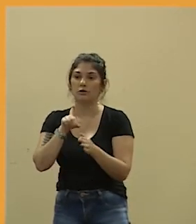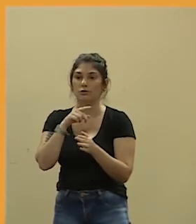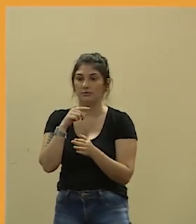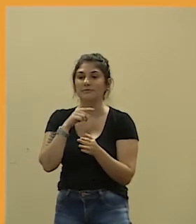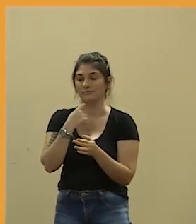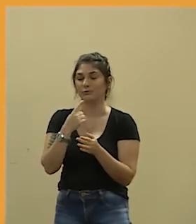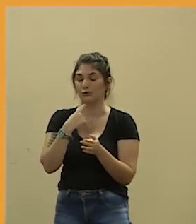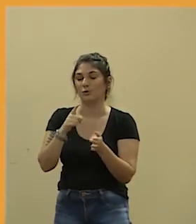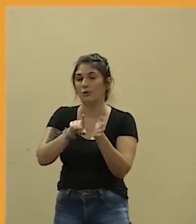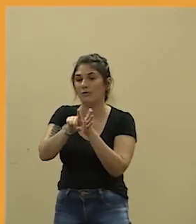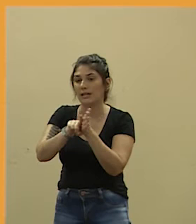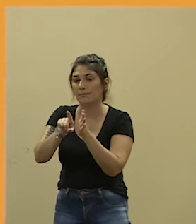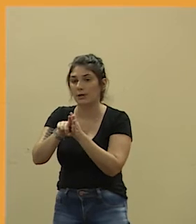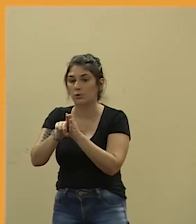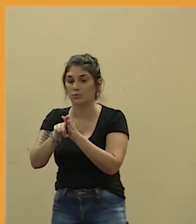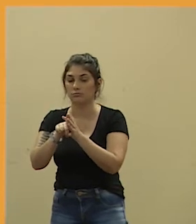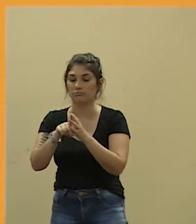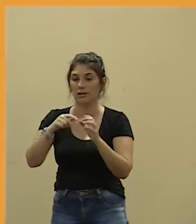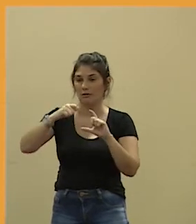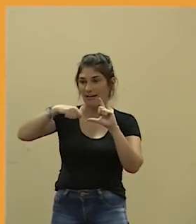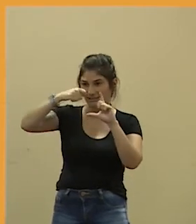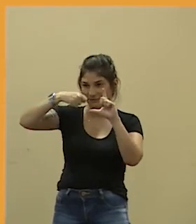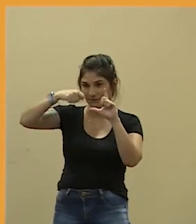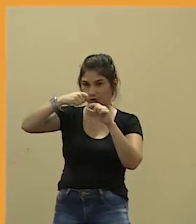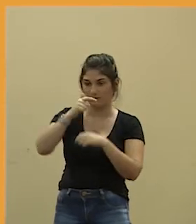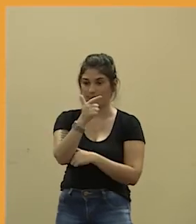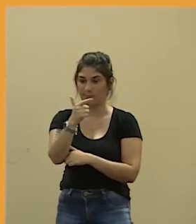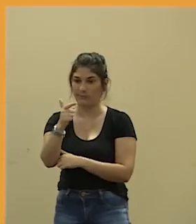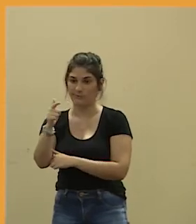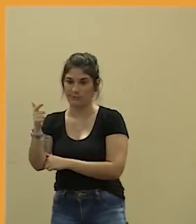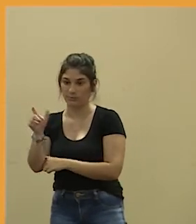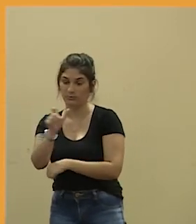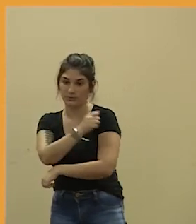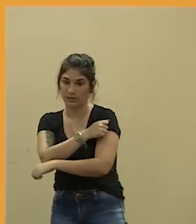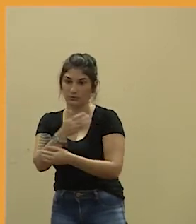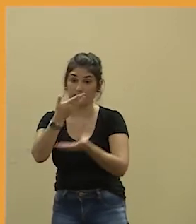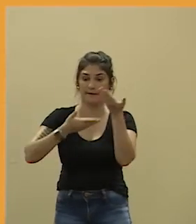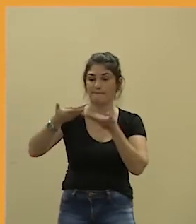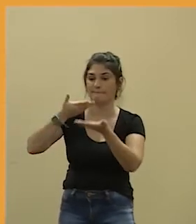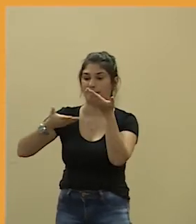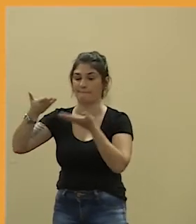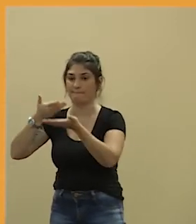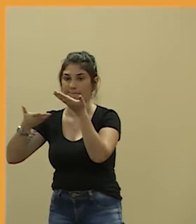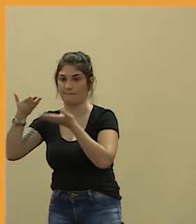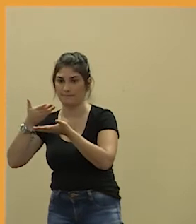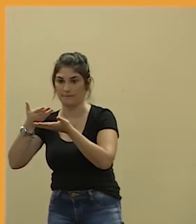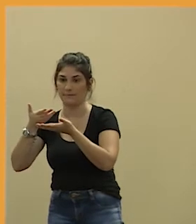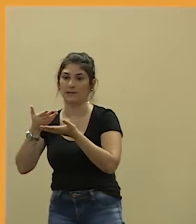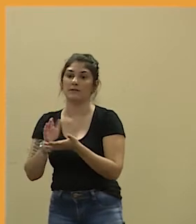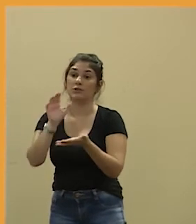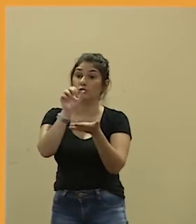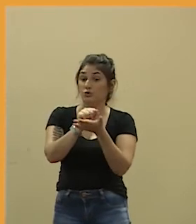voz a cada um vezes a cada um alguns colocam as questões de viva voz outros fazem por escrito é o que que ele mesclou né o chat vai ser gravado imagens